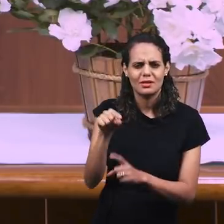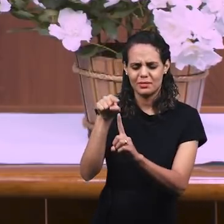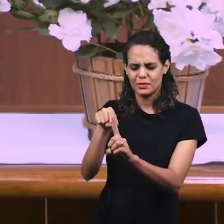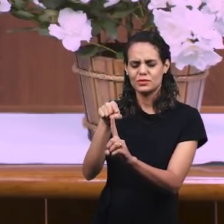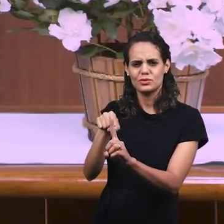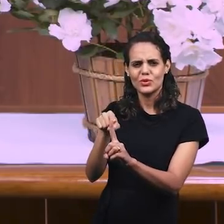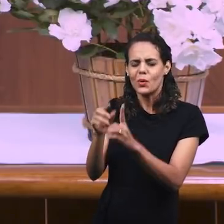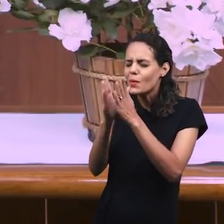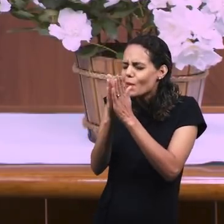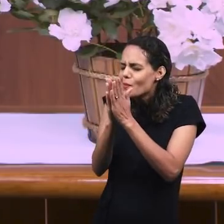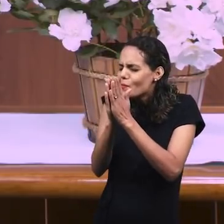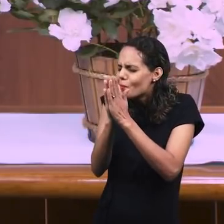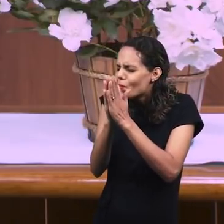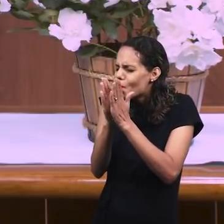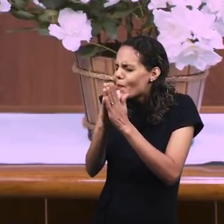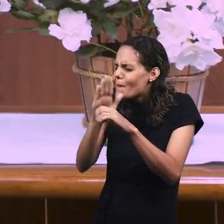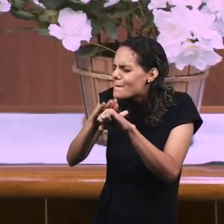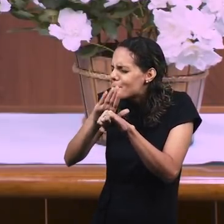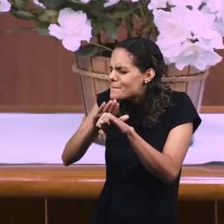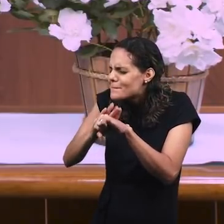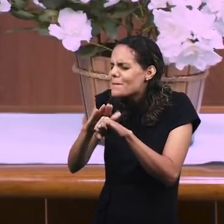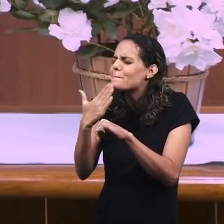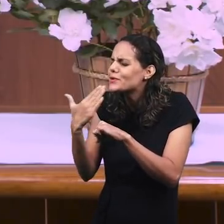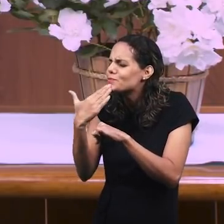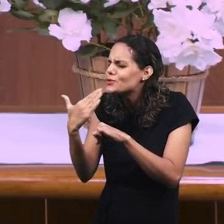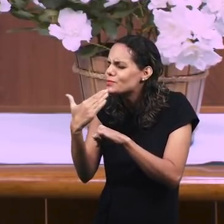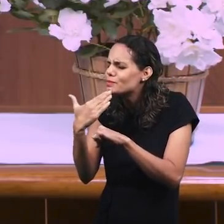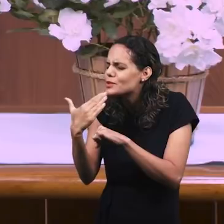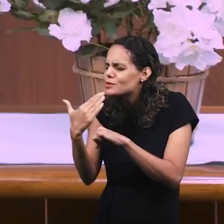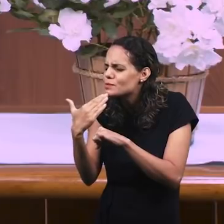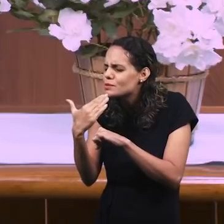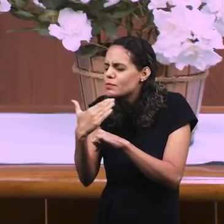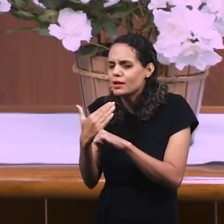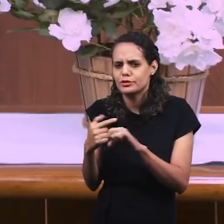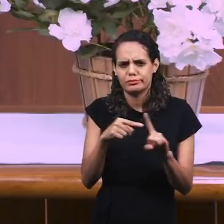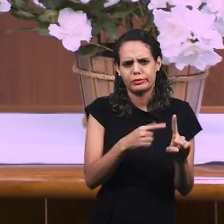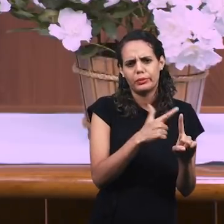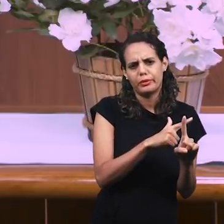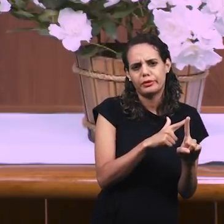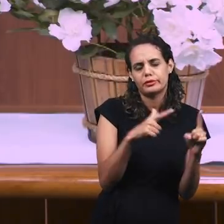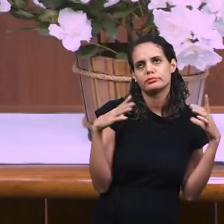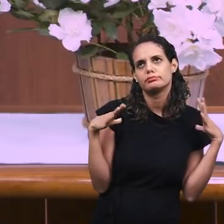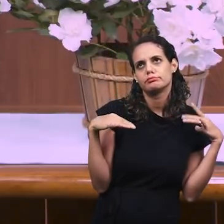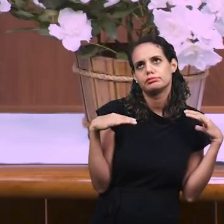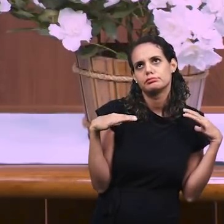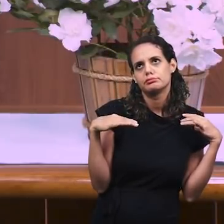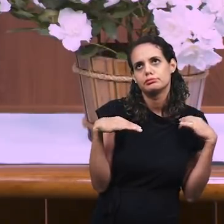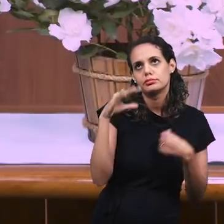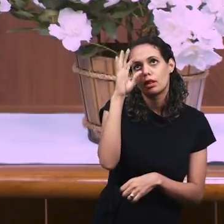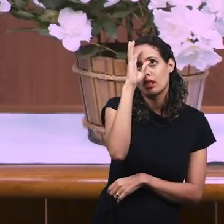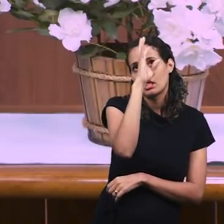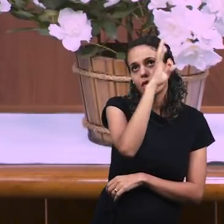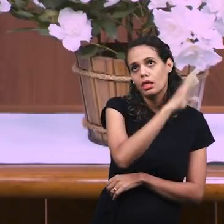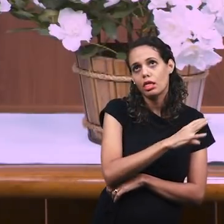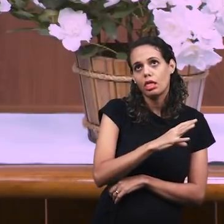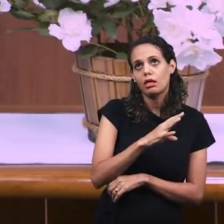muito e outro que busca pouco. Um que está acomodado e um outro que está vivendo intensamente